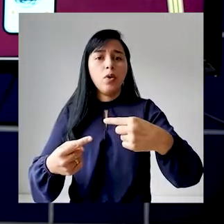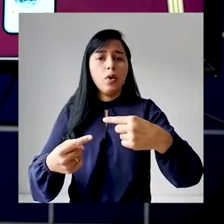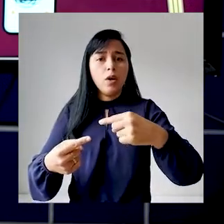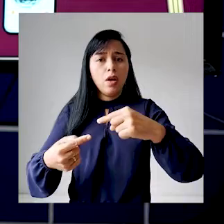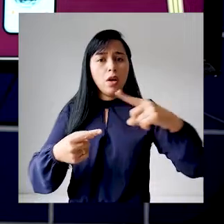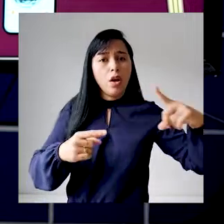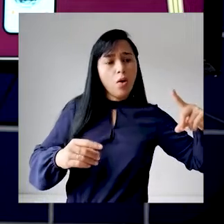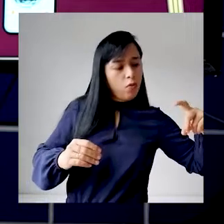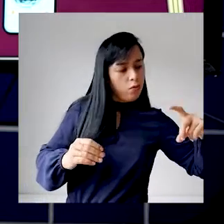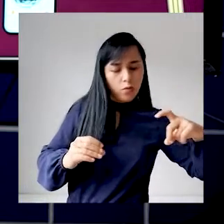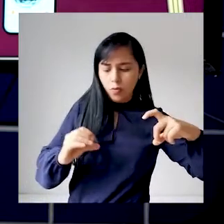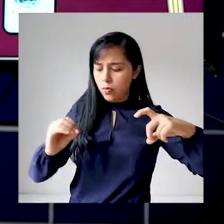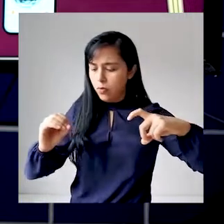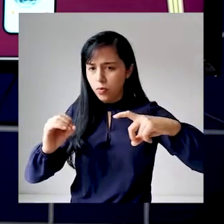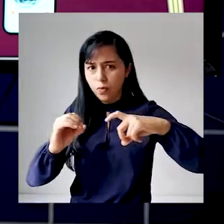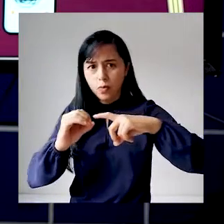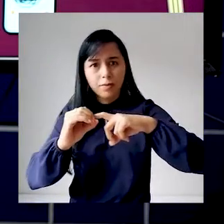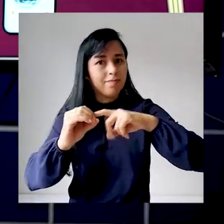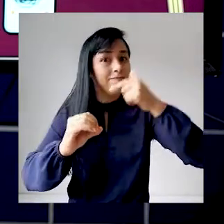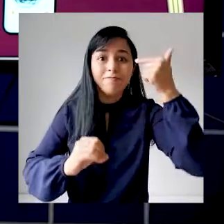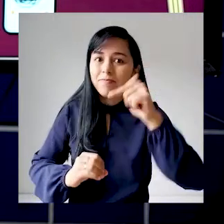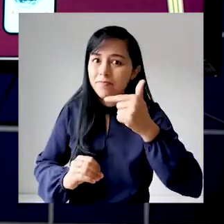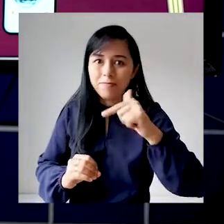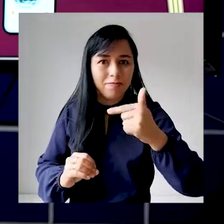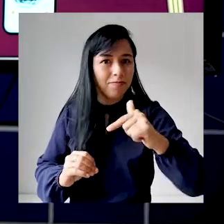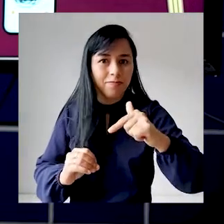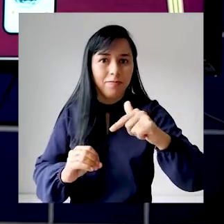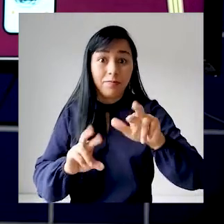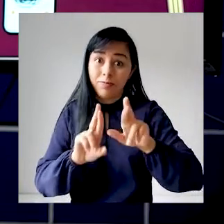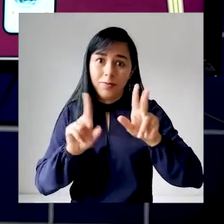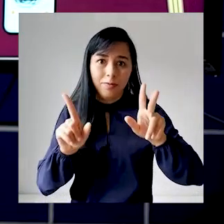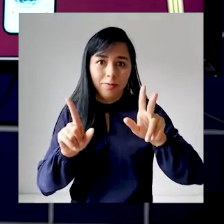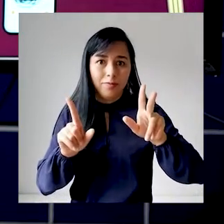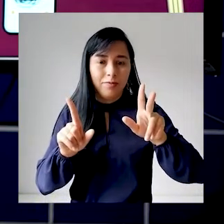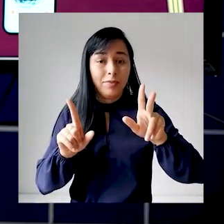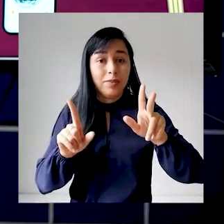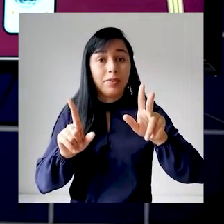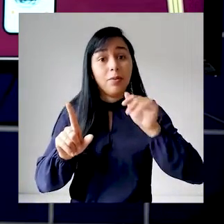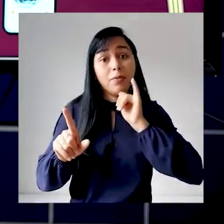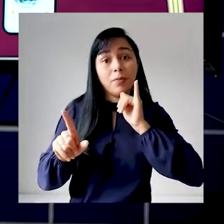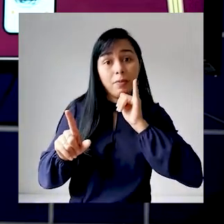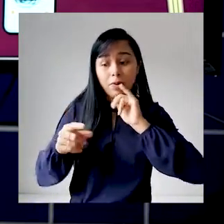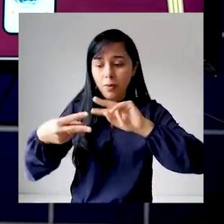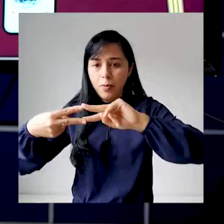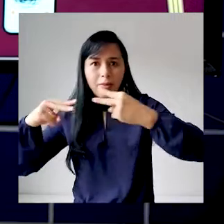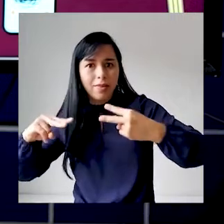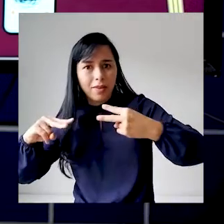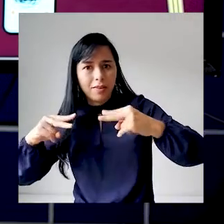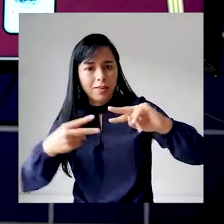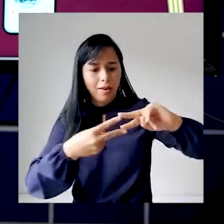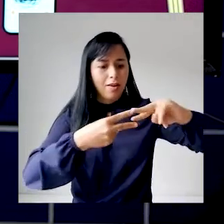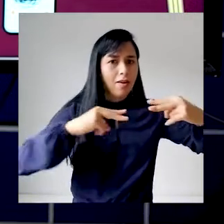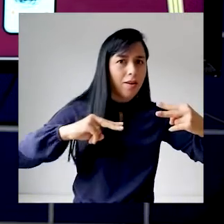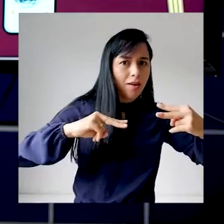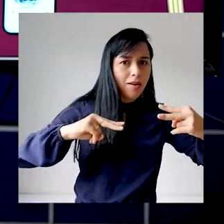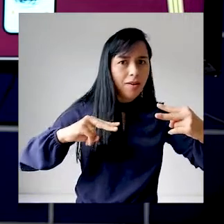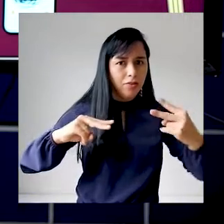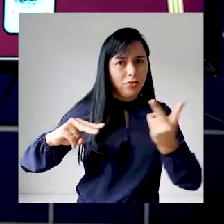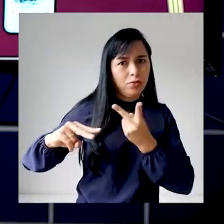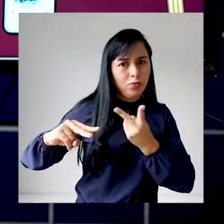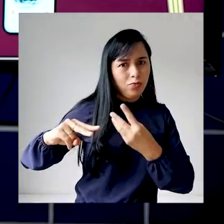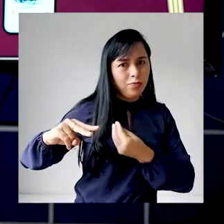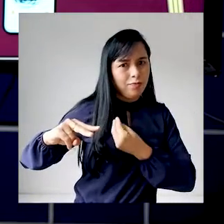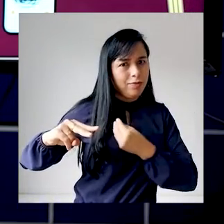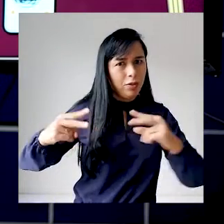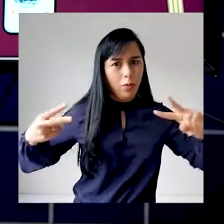de gametas ou troca de material genético. Não haverá troca de DNA, que é